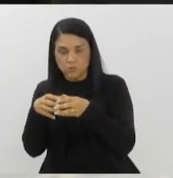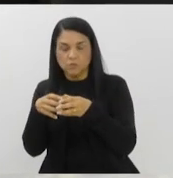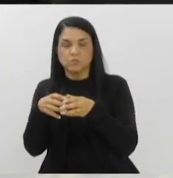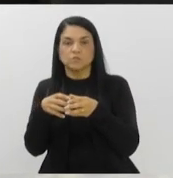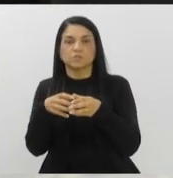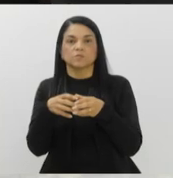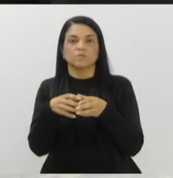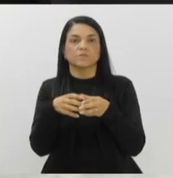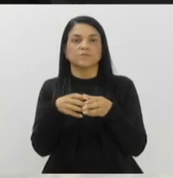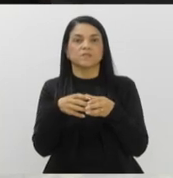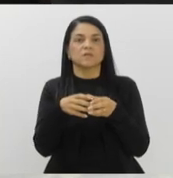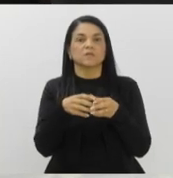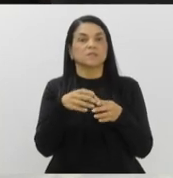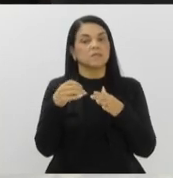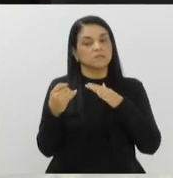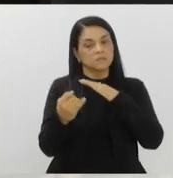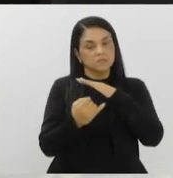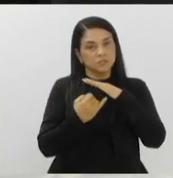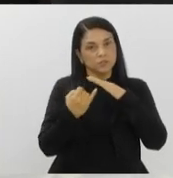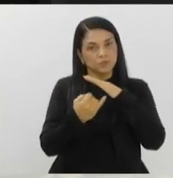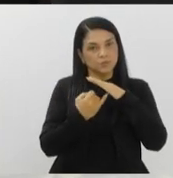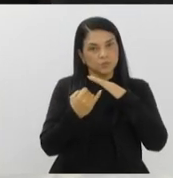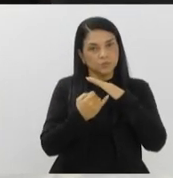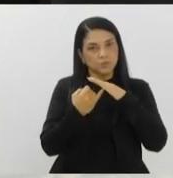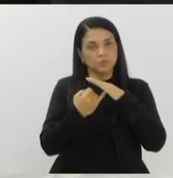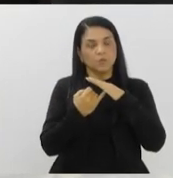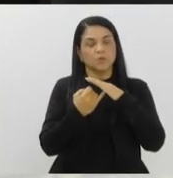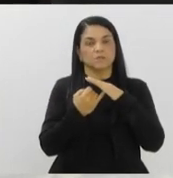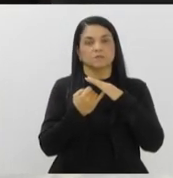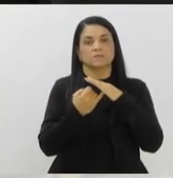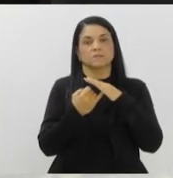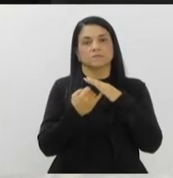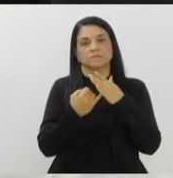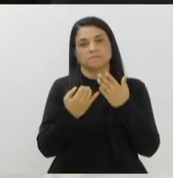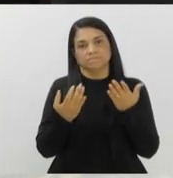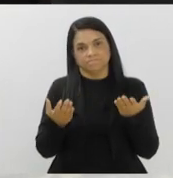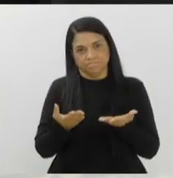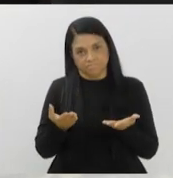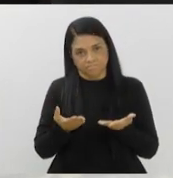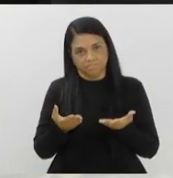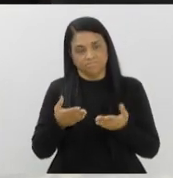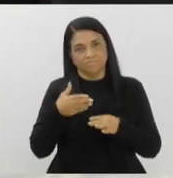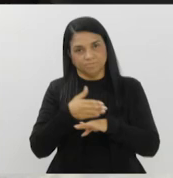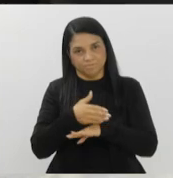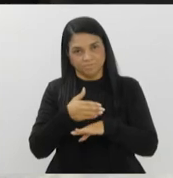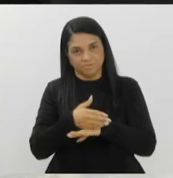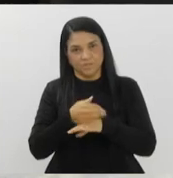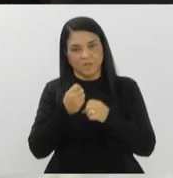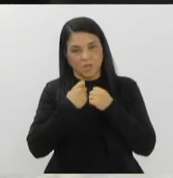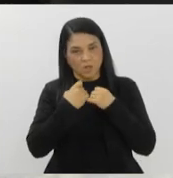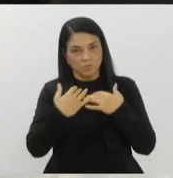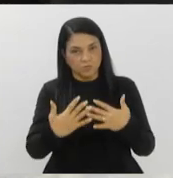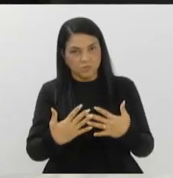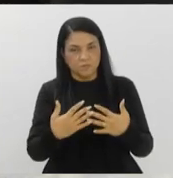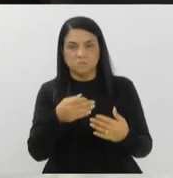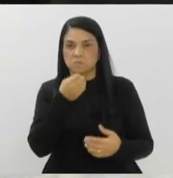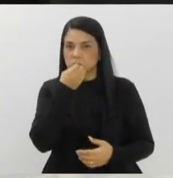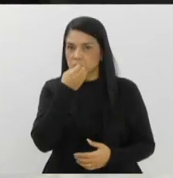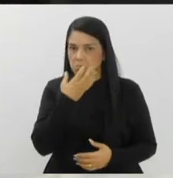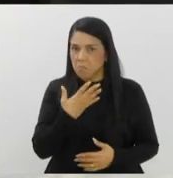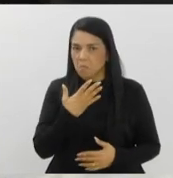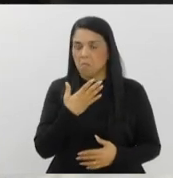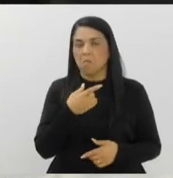coletivas e das instituições também que estão aqui. Então, acho que nossa audiência foi bastante feliz em trazer